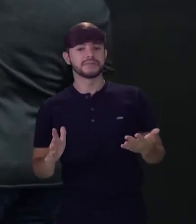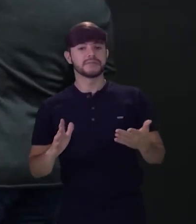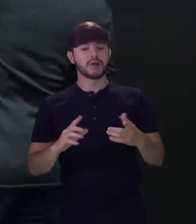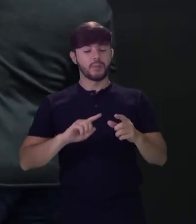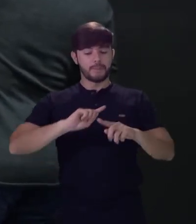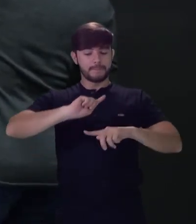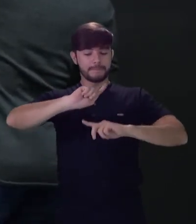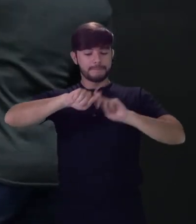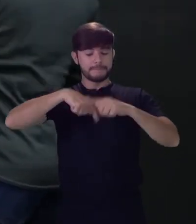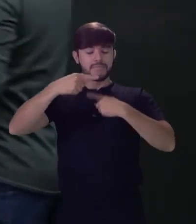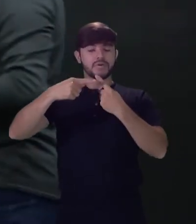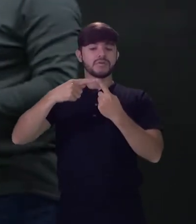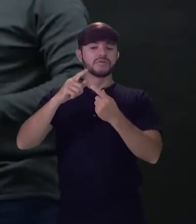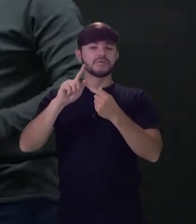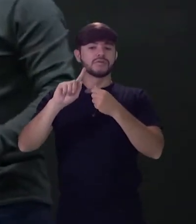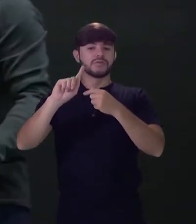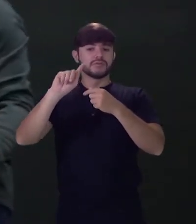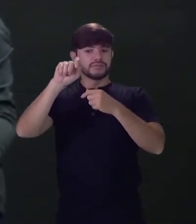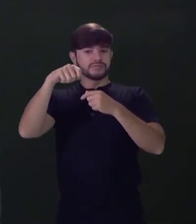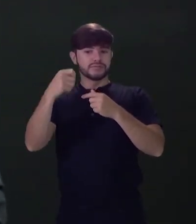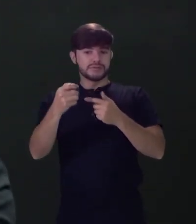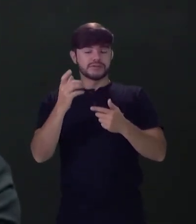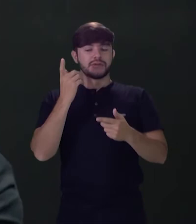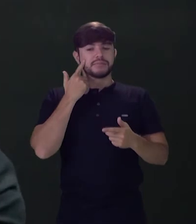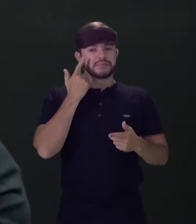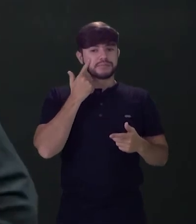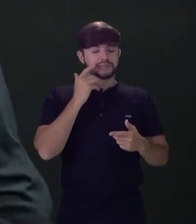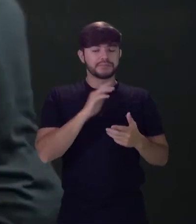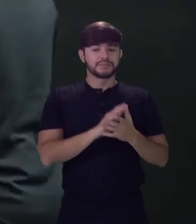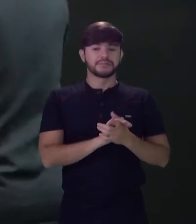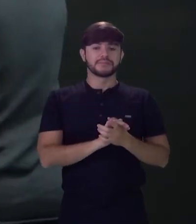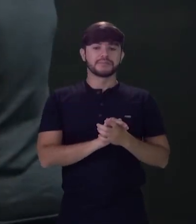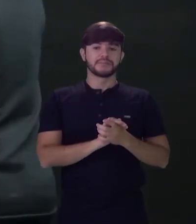troca o sinal. Tá? Então, de novo.